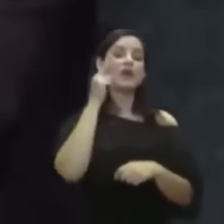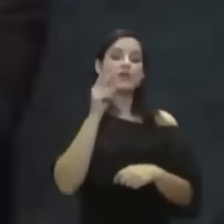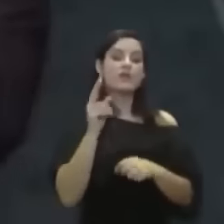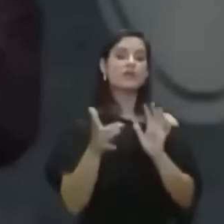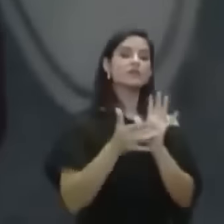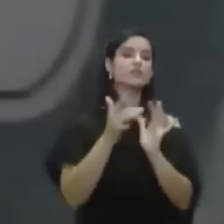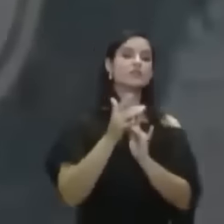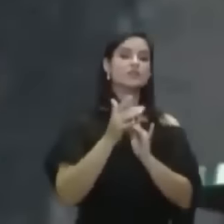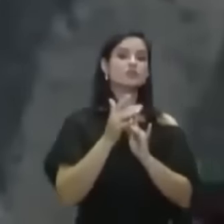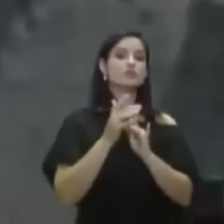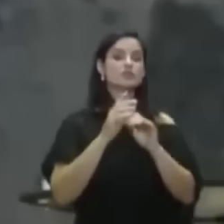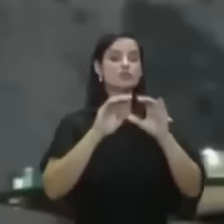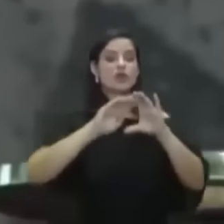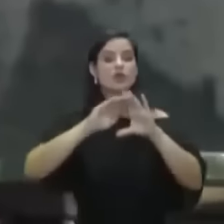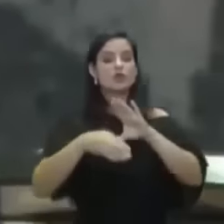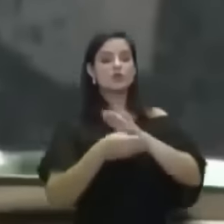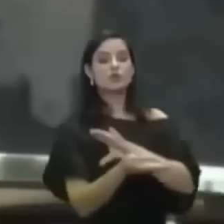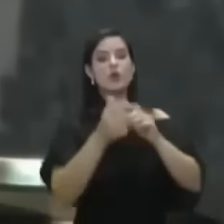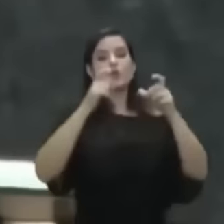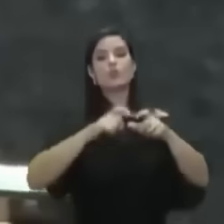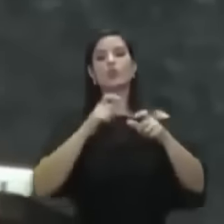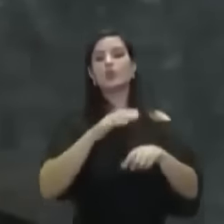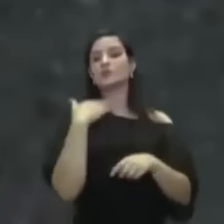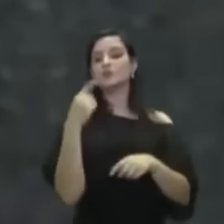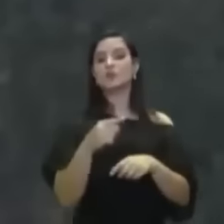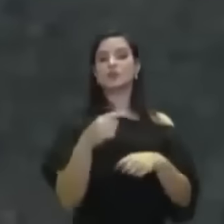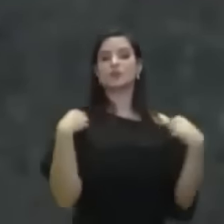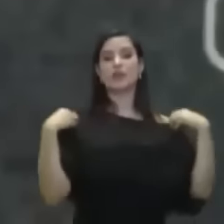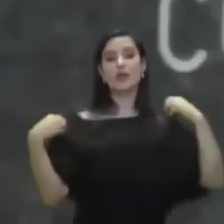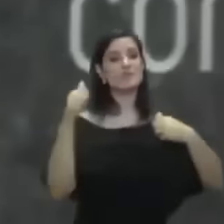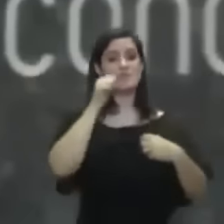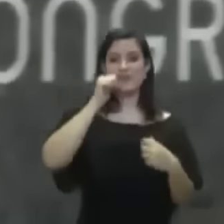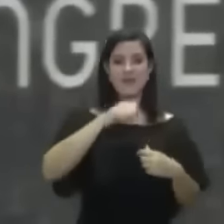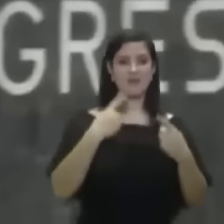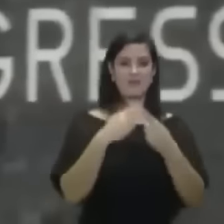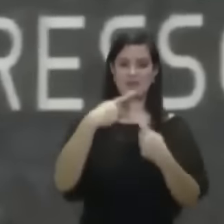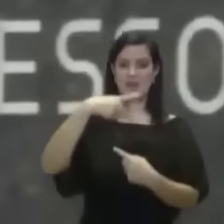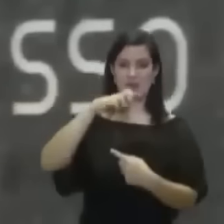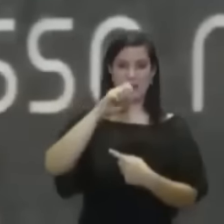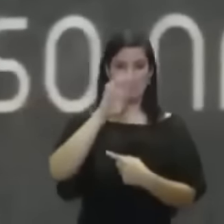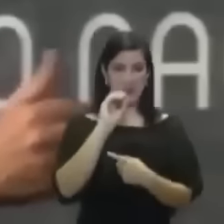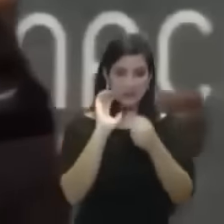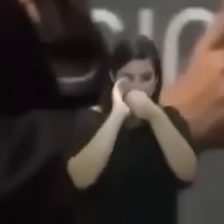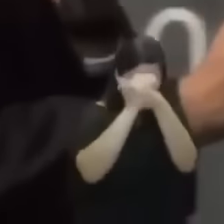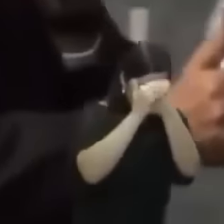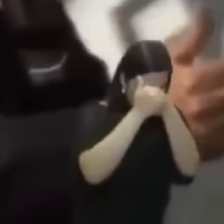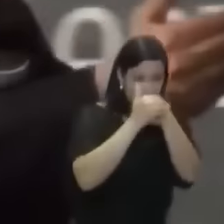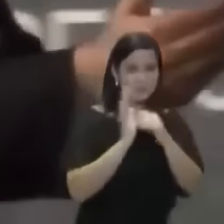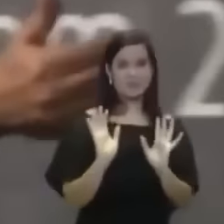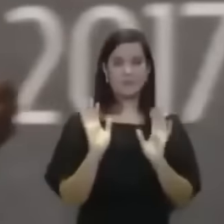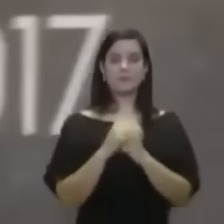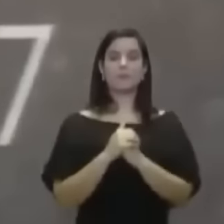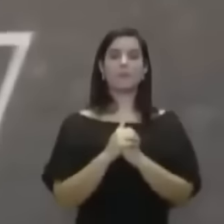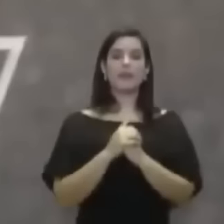lá, uma surpresa, a pedra foi rolada, o túmulo está aberto, e elas entram dentro do túmulo, ele